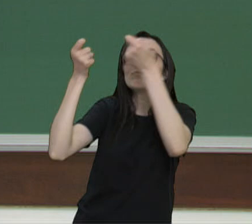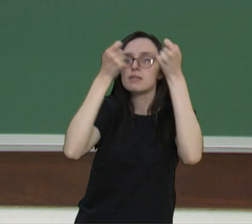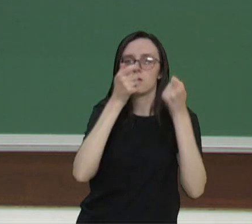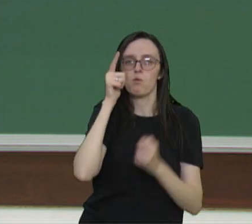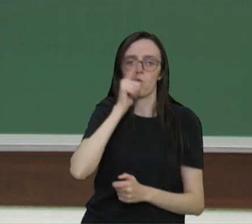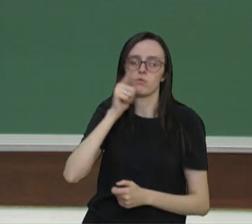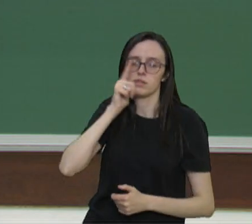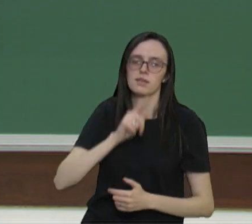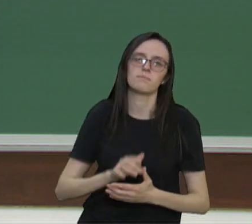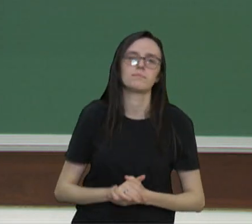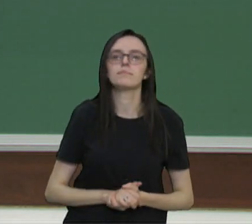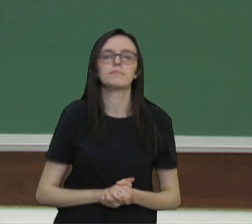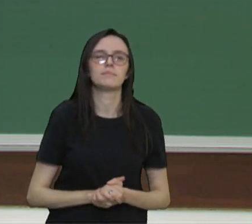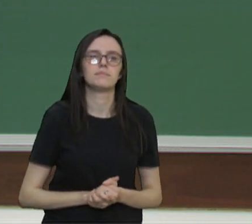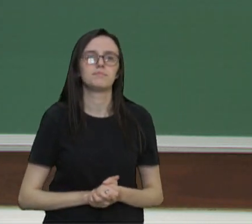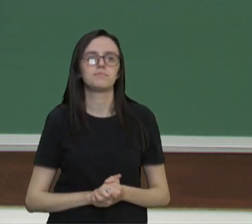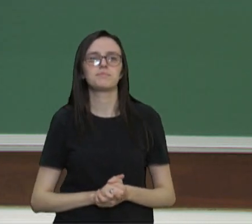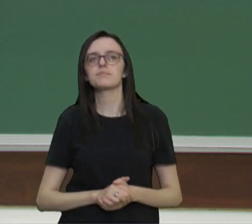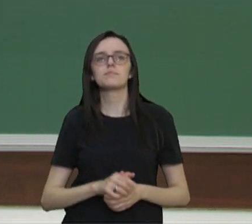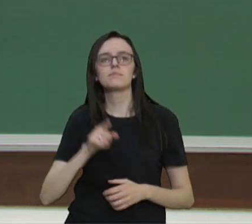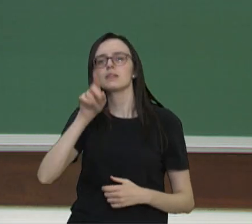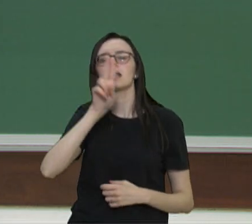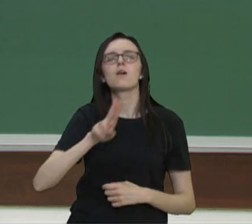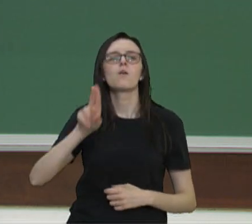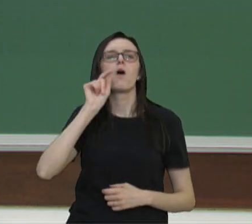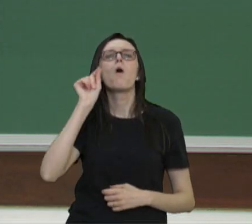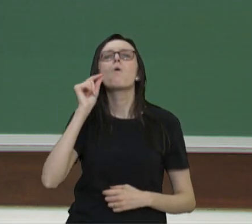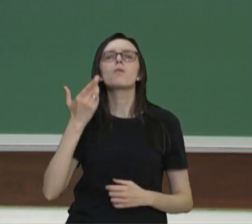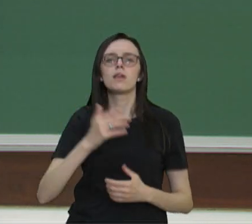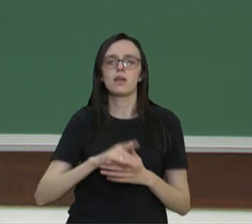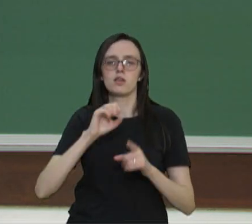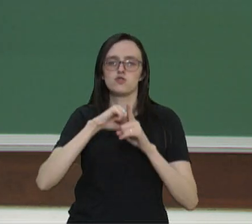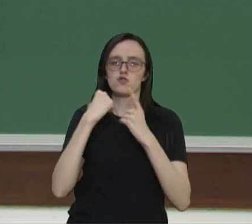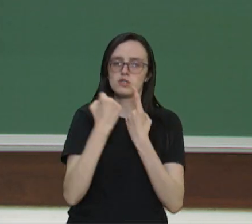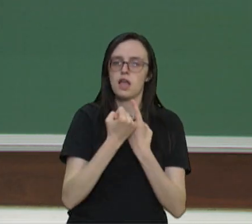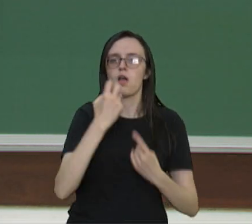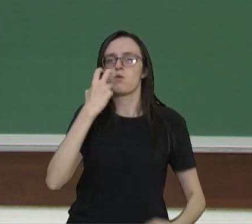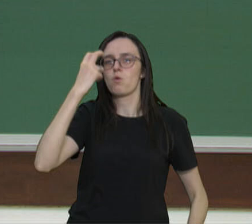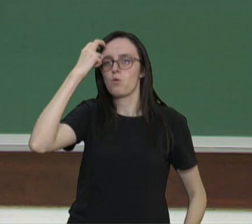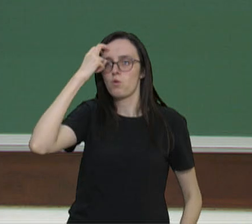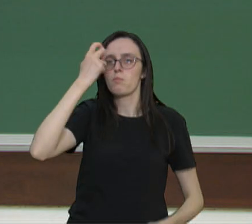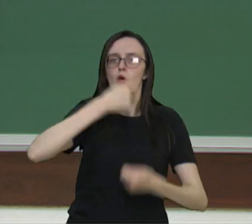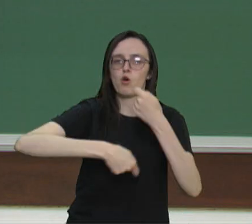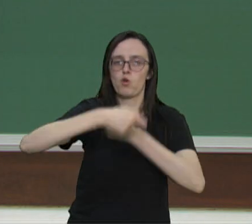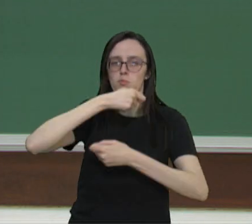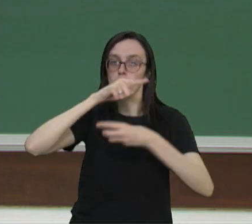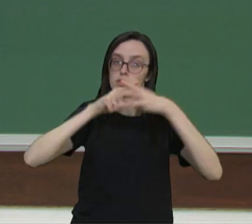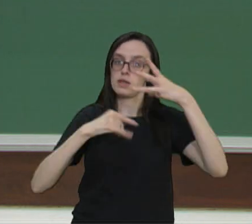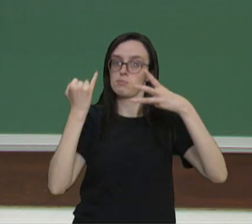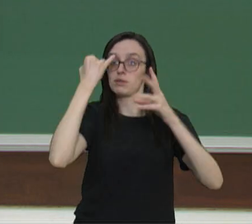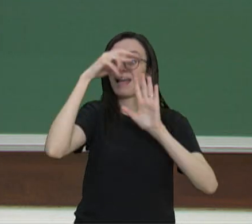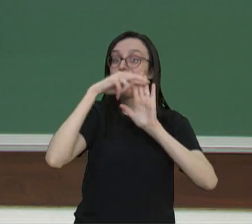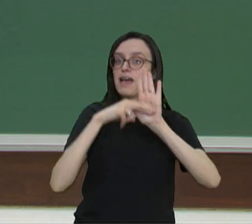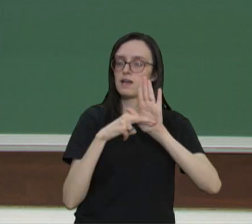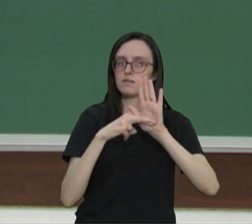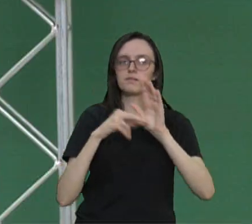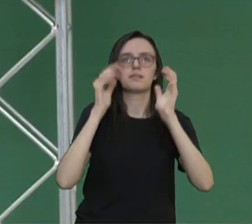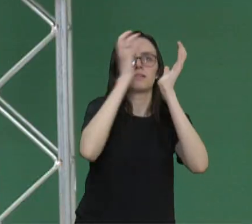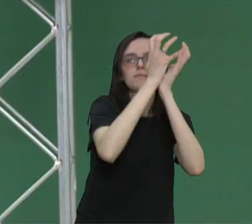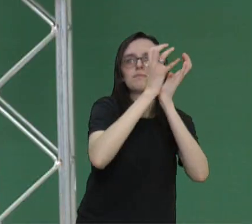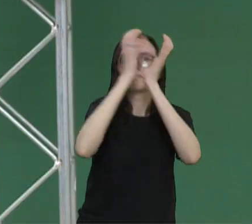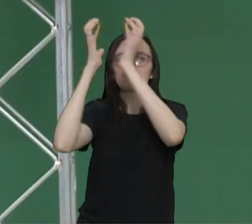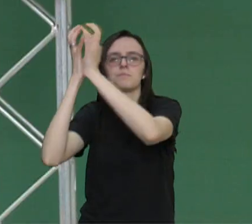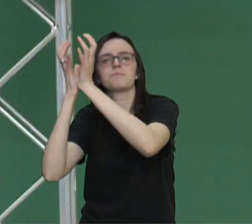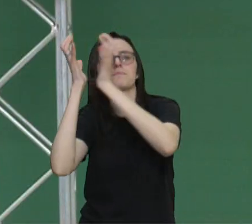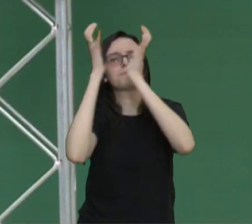político-administrativa, certo? Ela utiliza os aspectos sociais, culturais e econômicos. Ou seja, ela agrupa